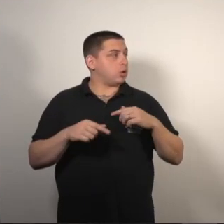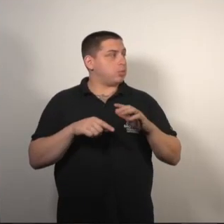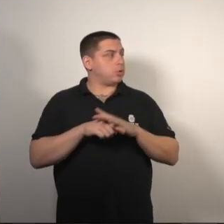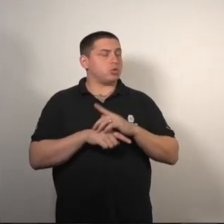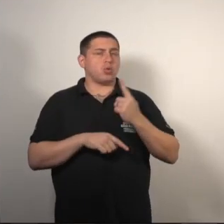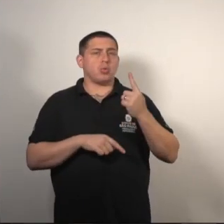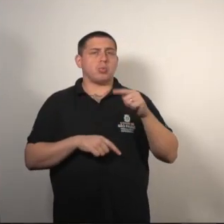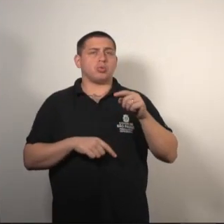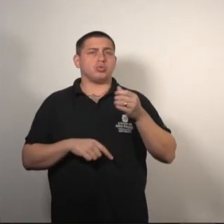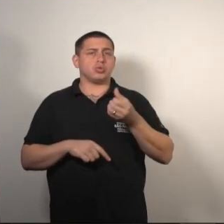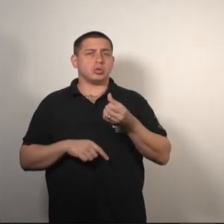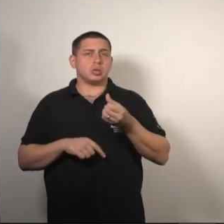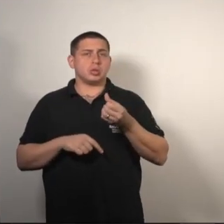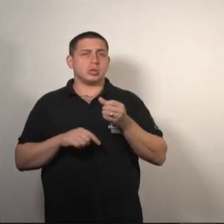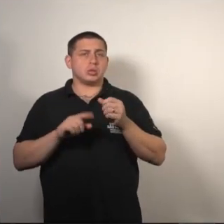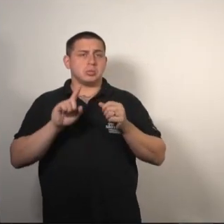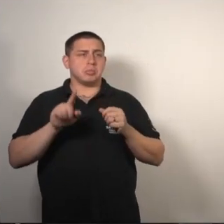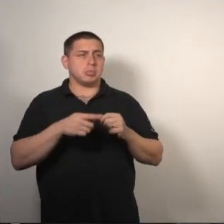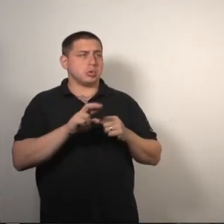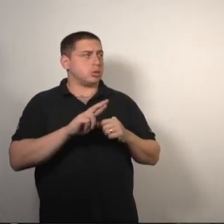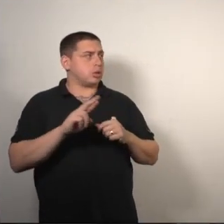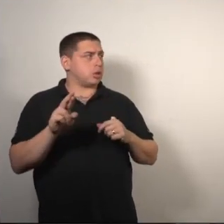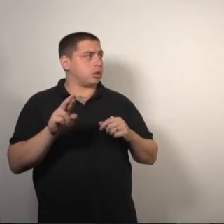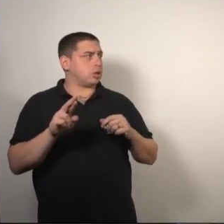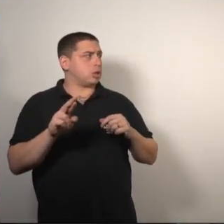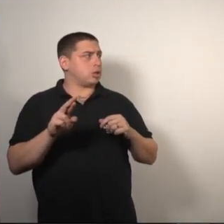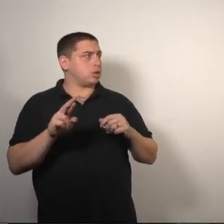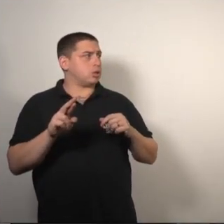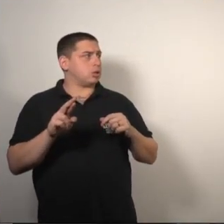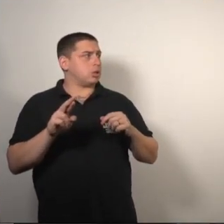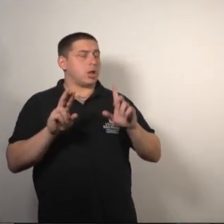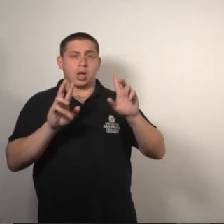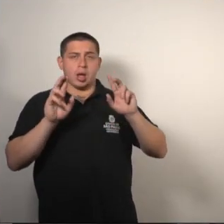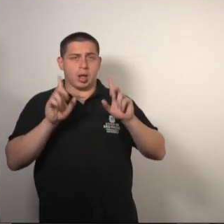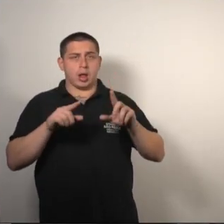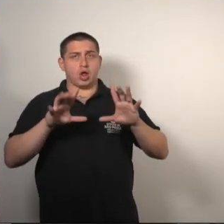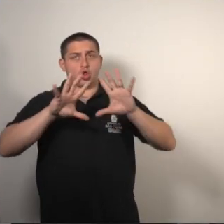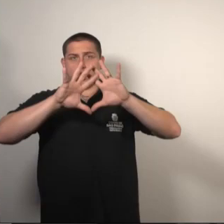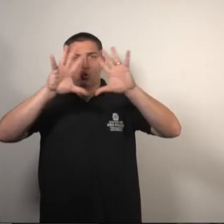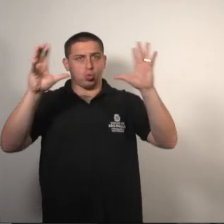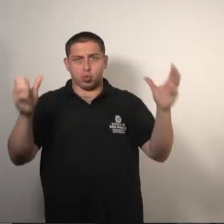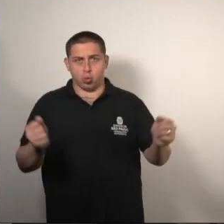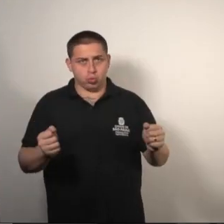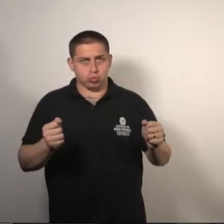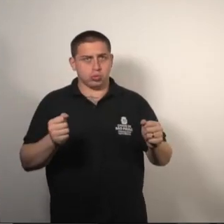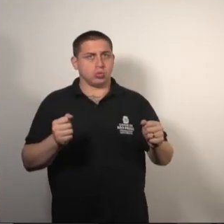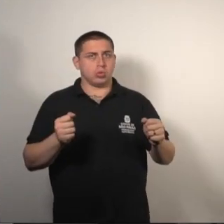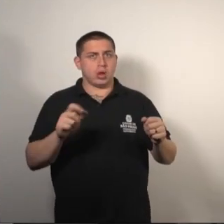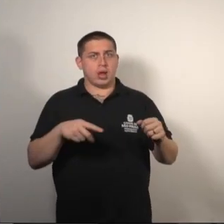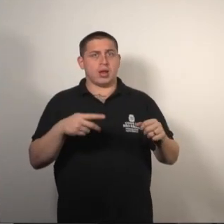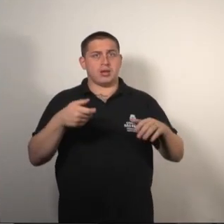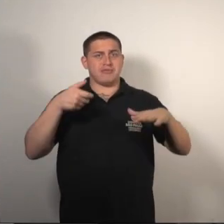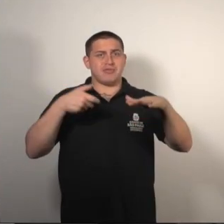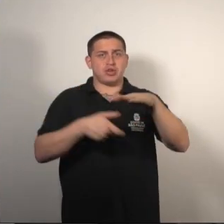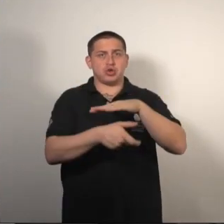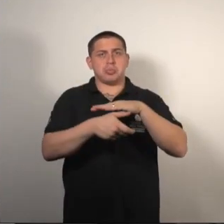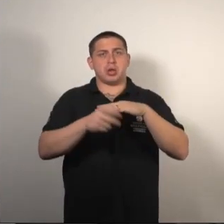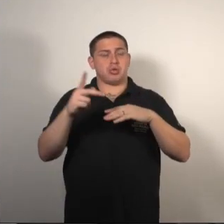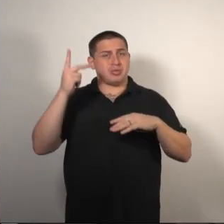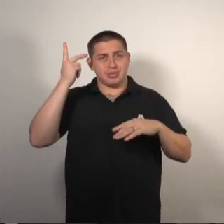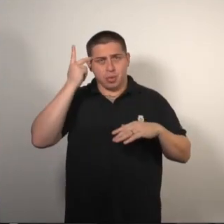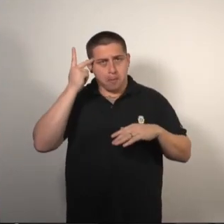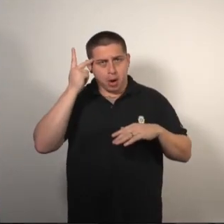bi é só para essas 25 ou para isso tudo? O conjunto inteiro. Isso é o investimento do